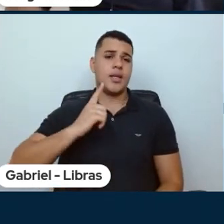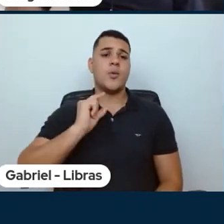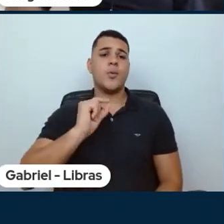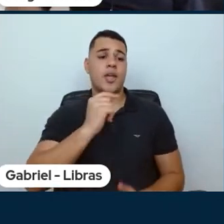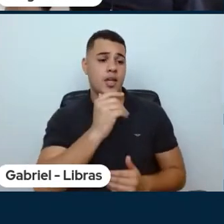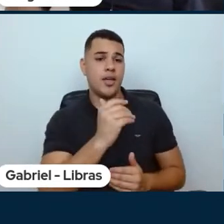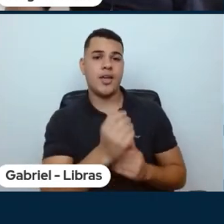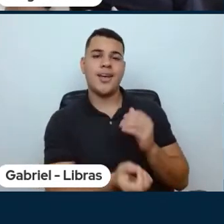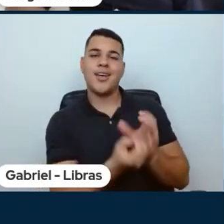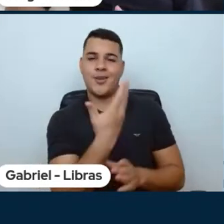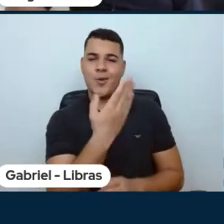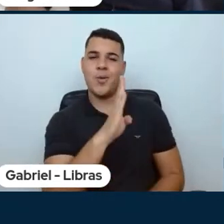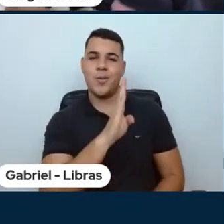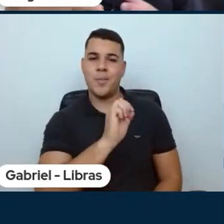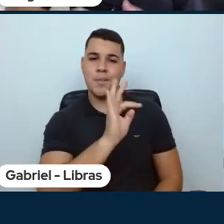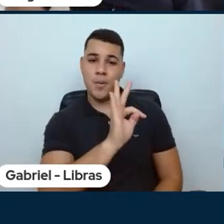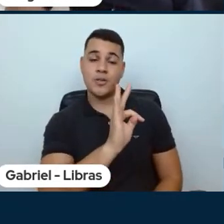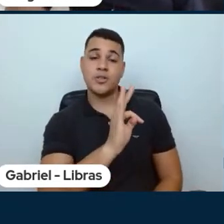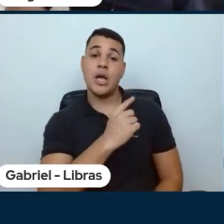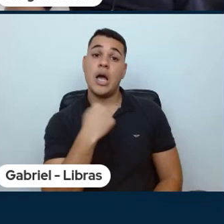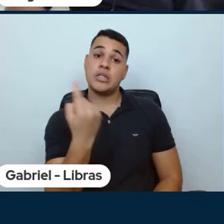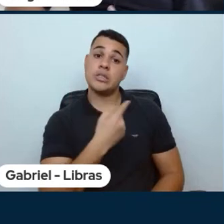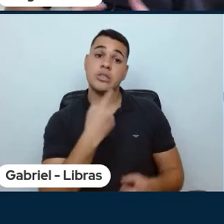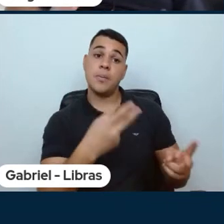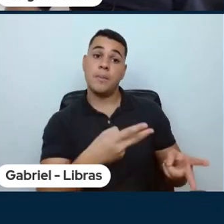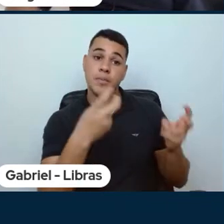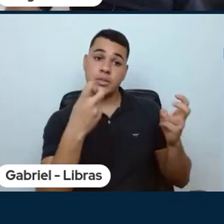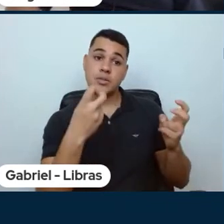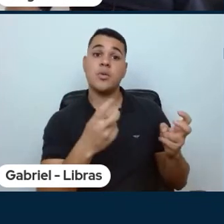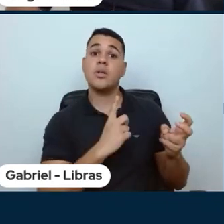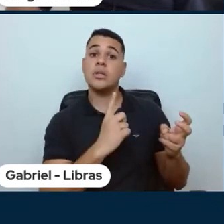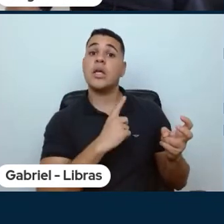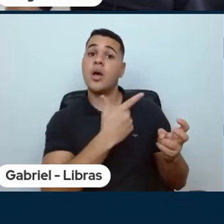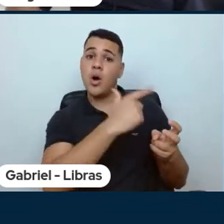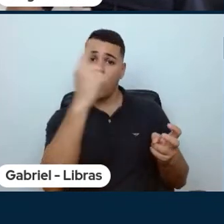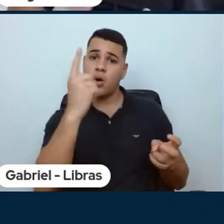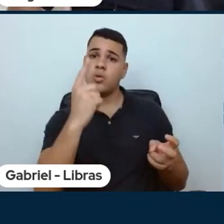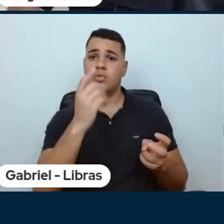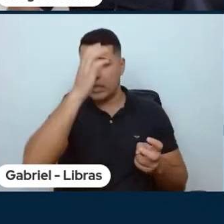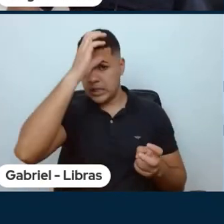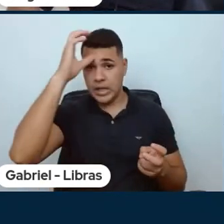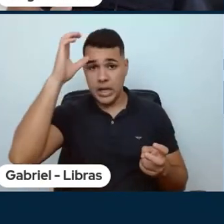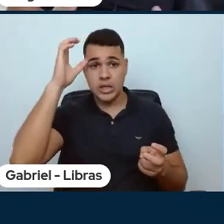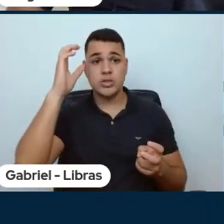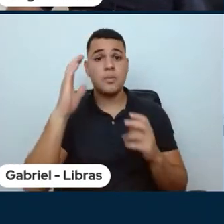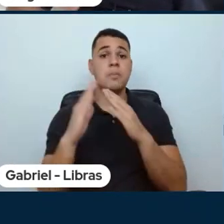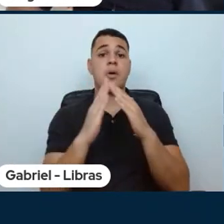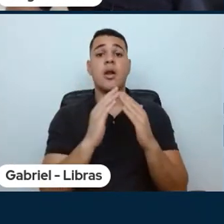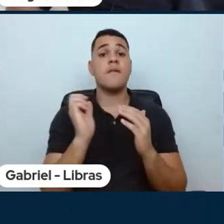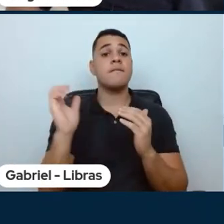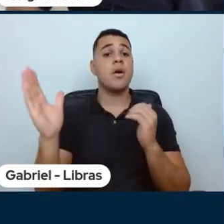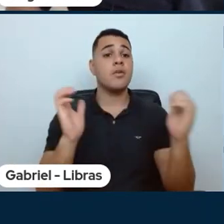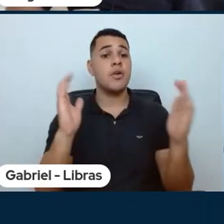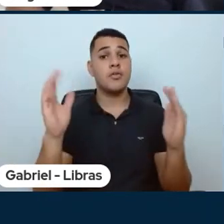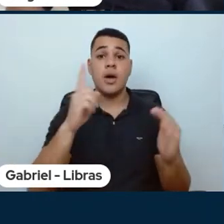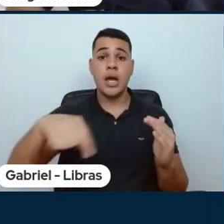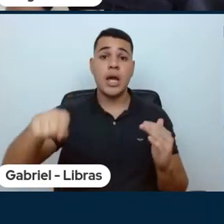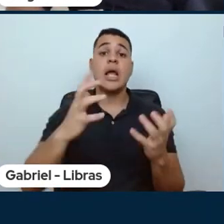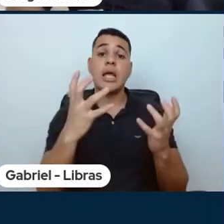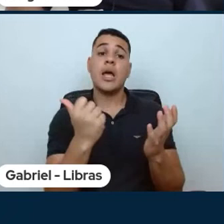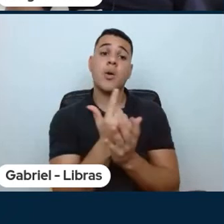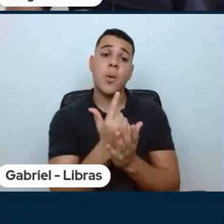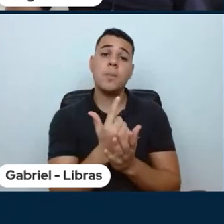que a gente já percebeu que tem clientes que falam outras línguas e ela tem também a vontade de comprar produtos e serviços aqui no